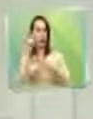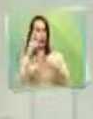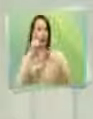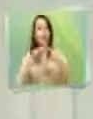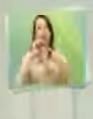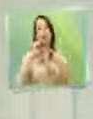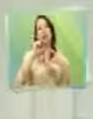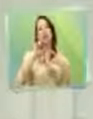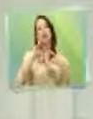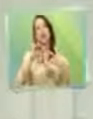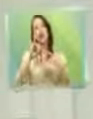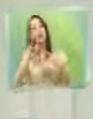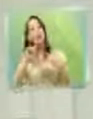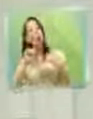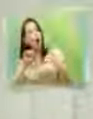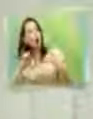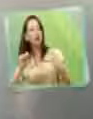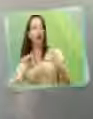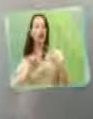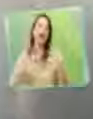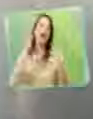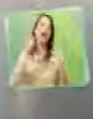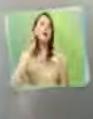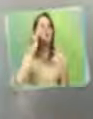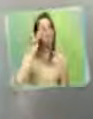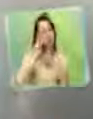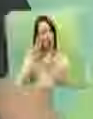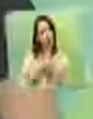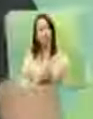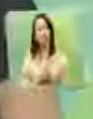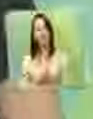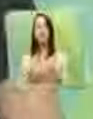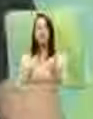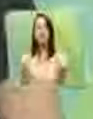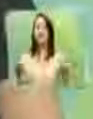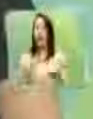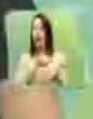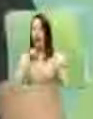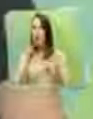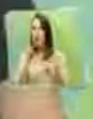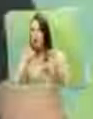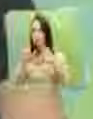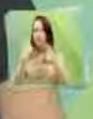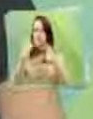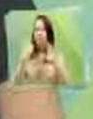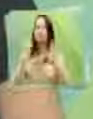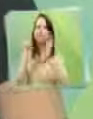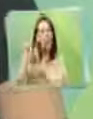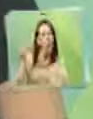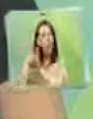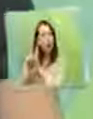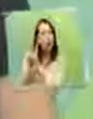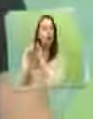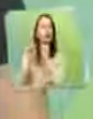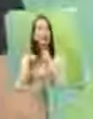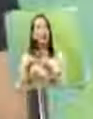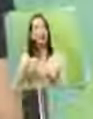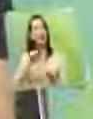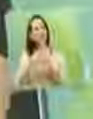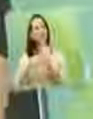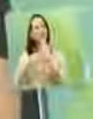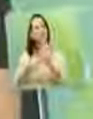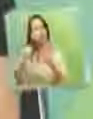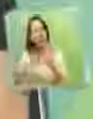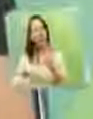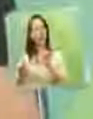Geografia, Sociologia e História. Para te dar mais inspiração aí para mandar suas perguntas para os nossos professores, nós